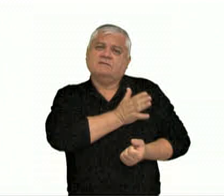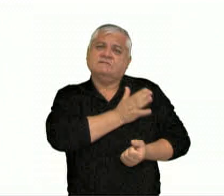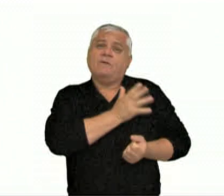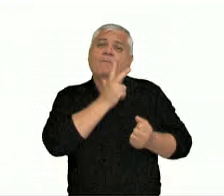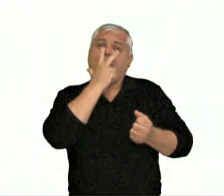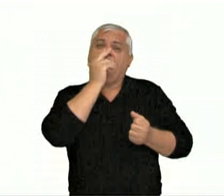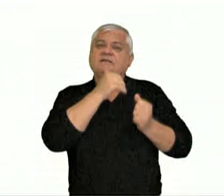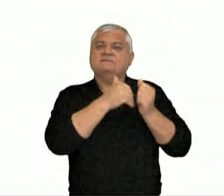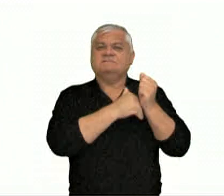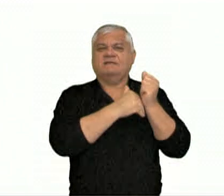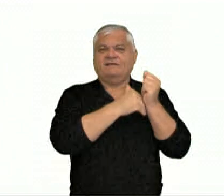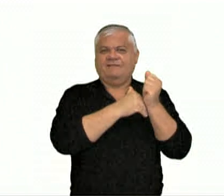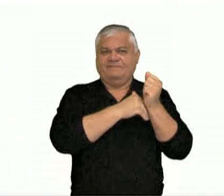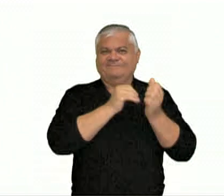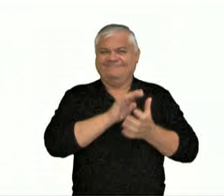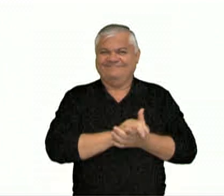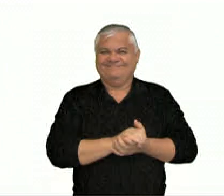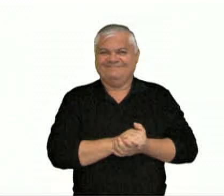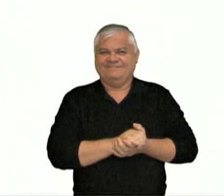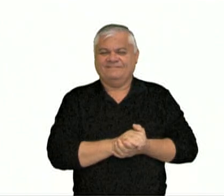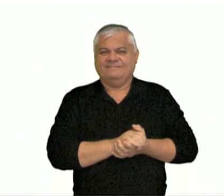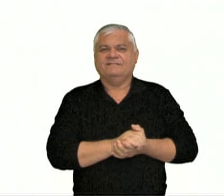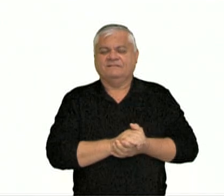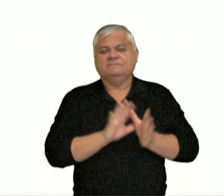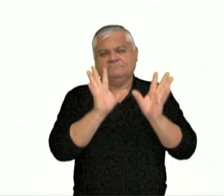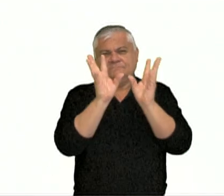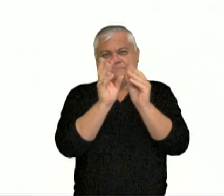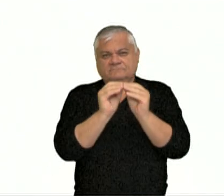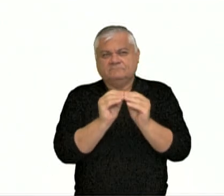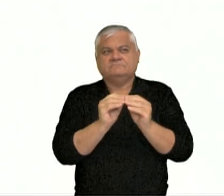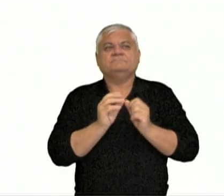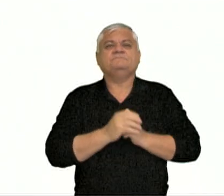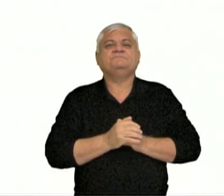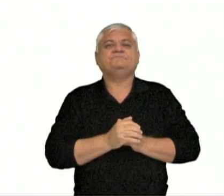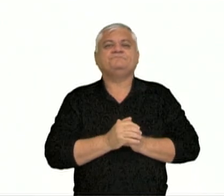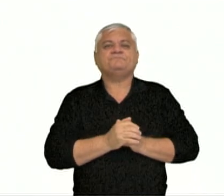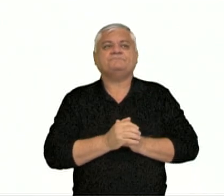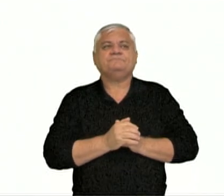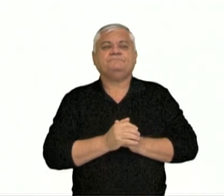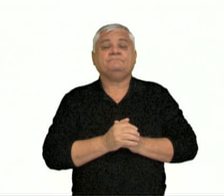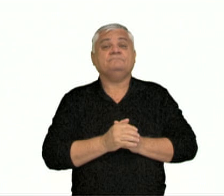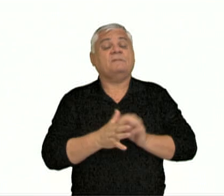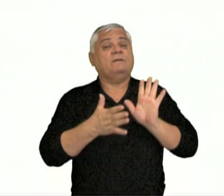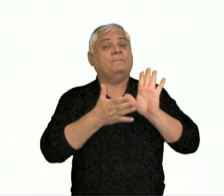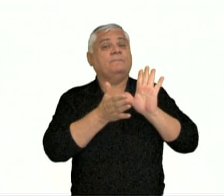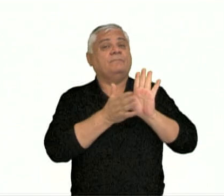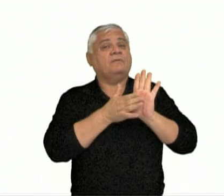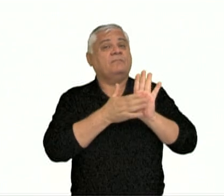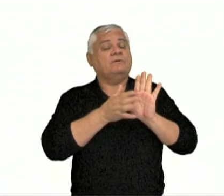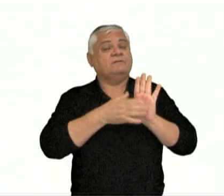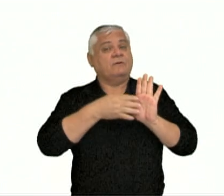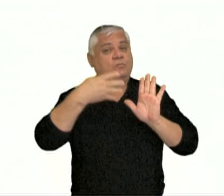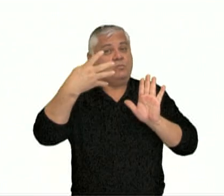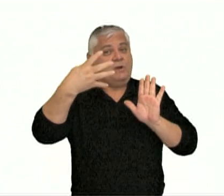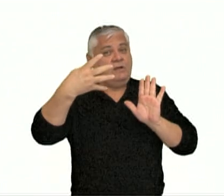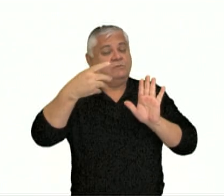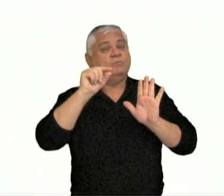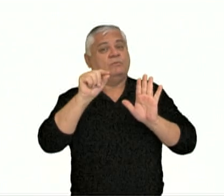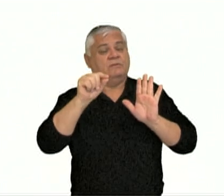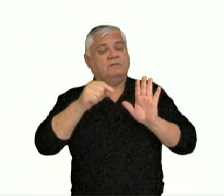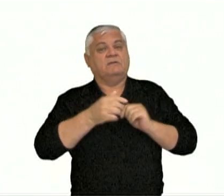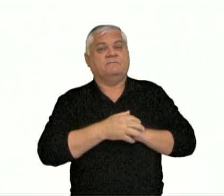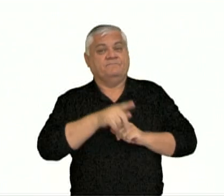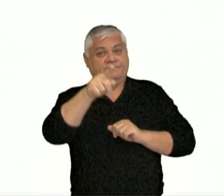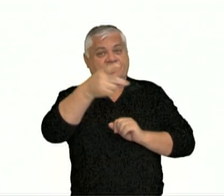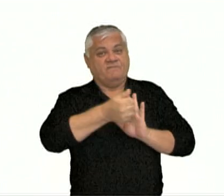mistérios. Então, do texto aqui, várias histórias. A proposta da atividade 4, qual é, professora?